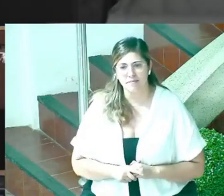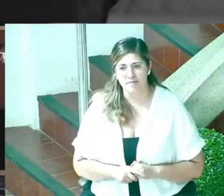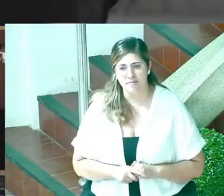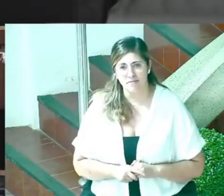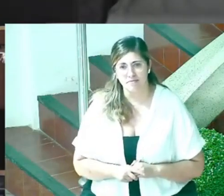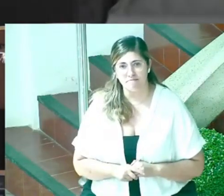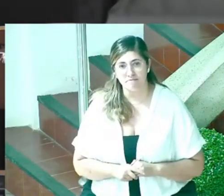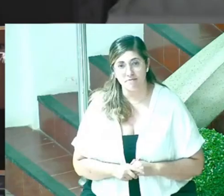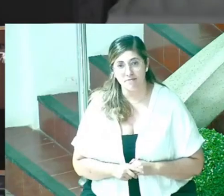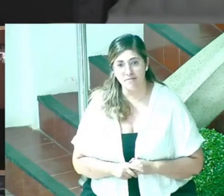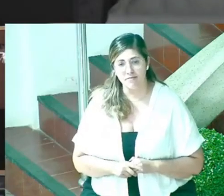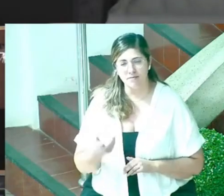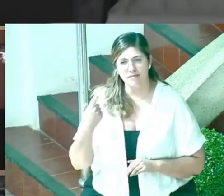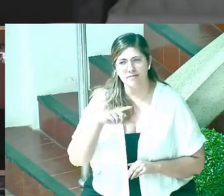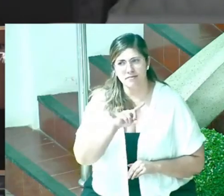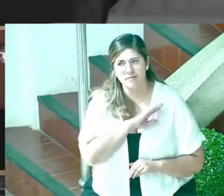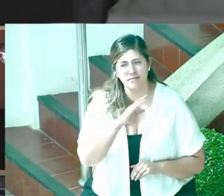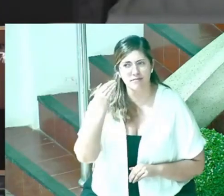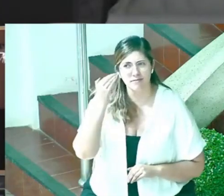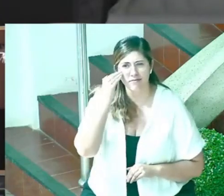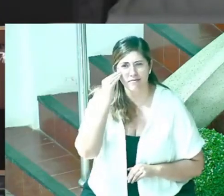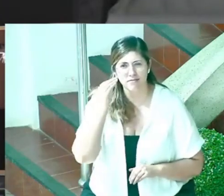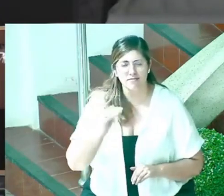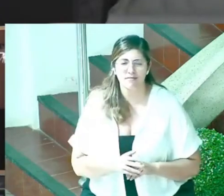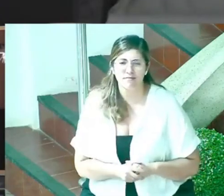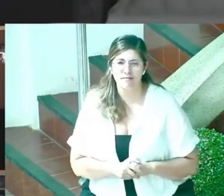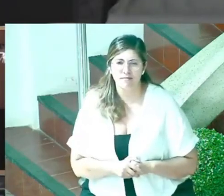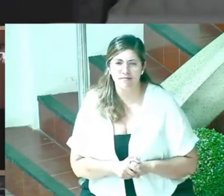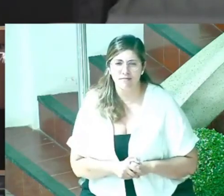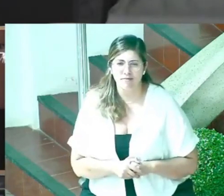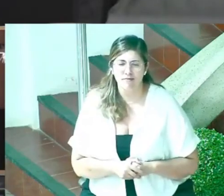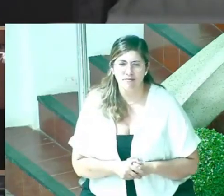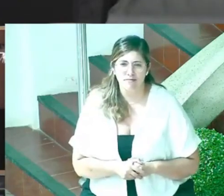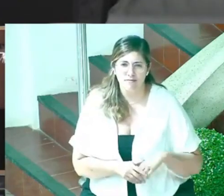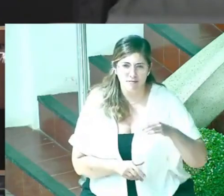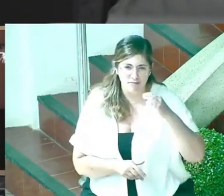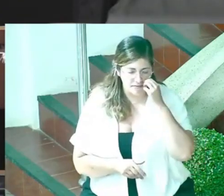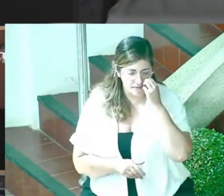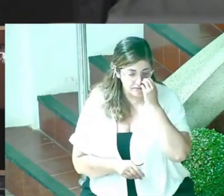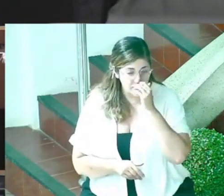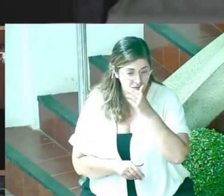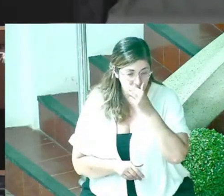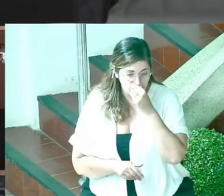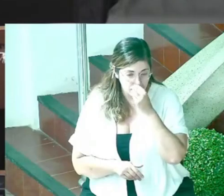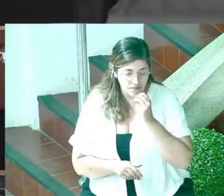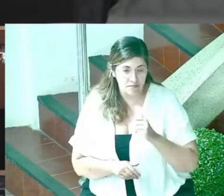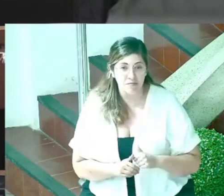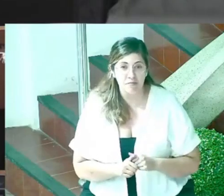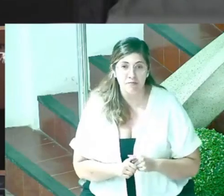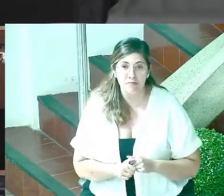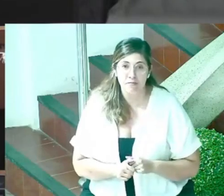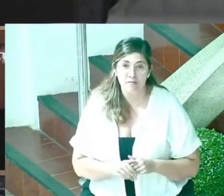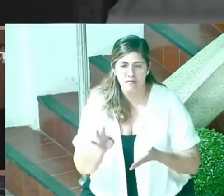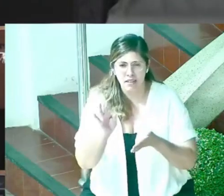superficial desse trecho da quinta petição da oração do Pai Nosso, pode nos levar a